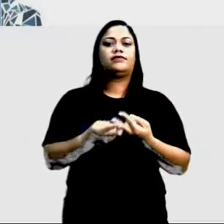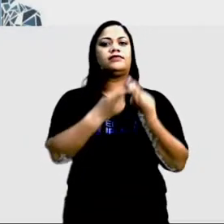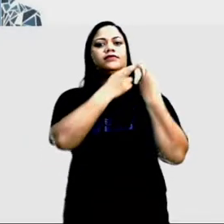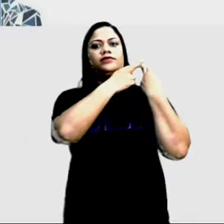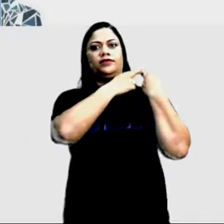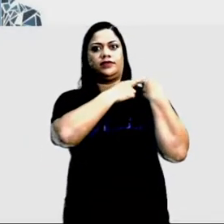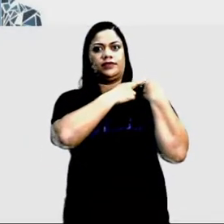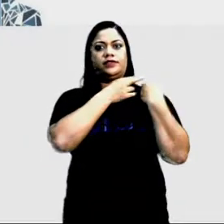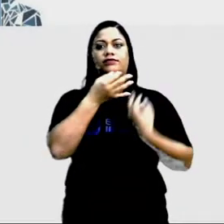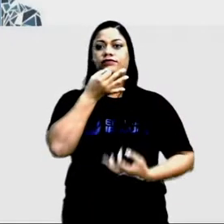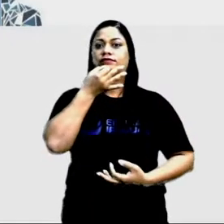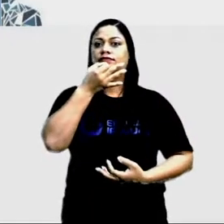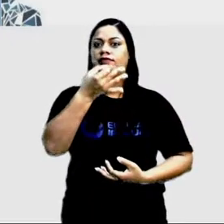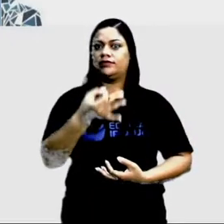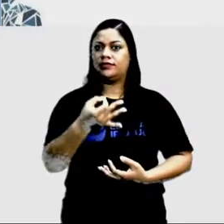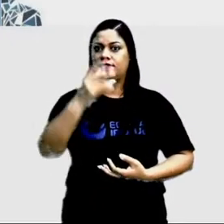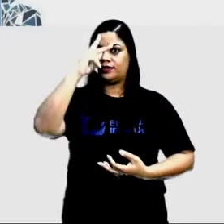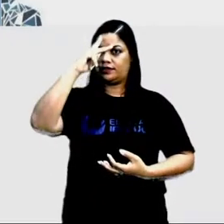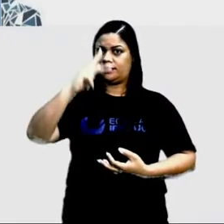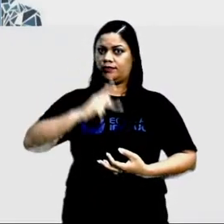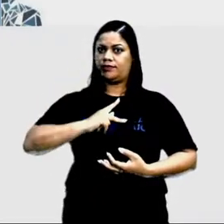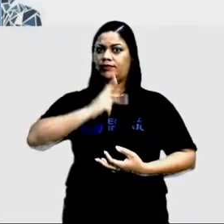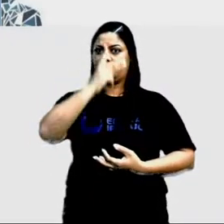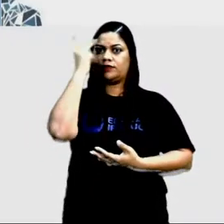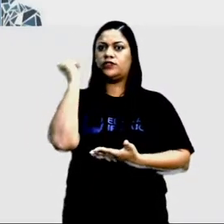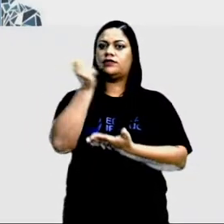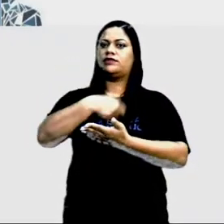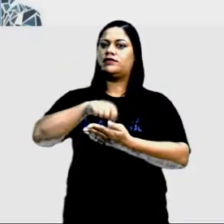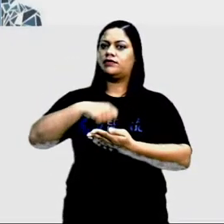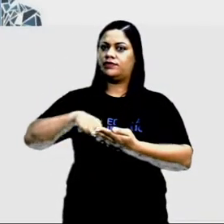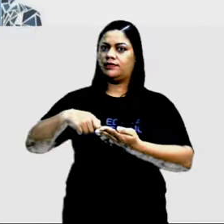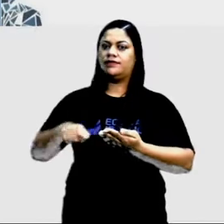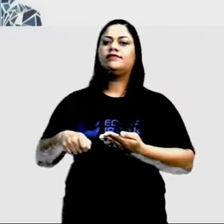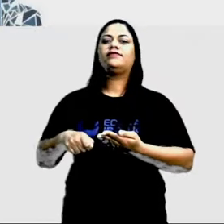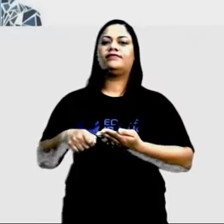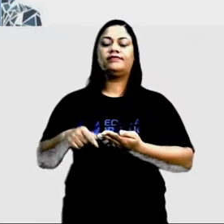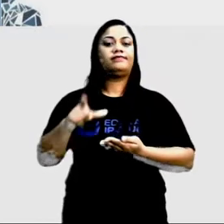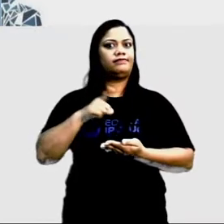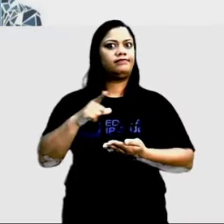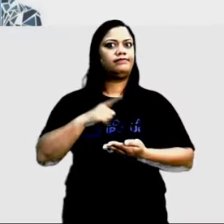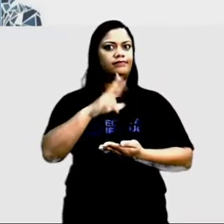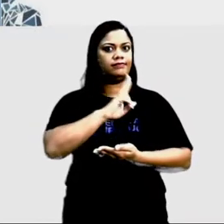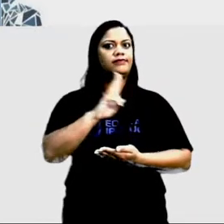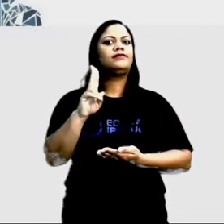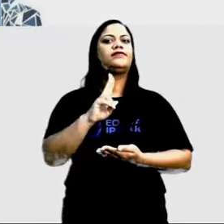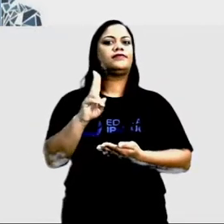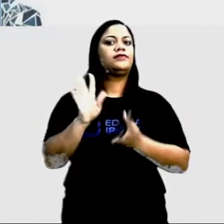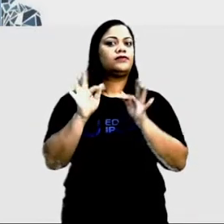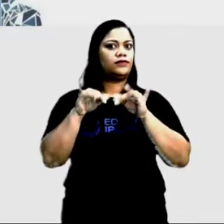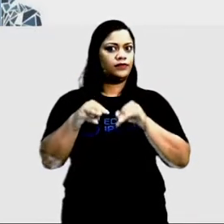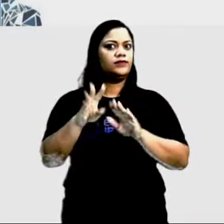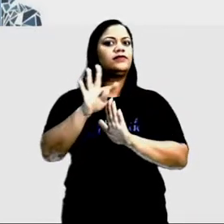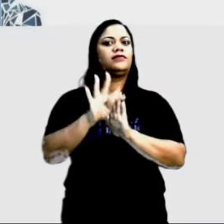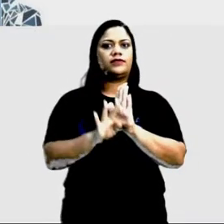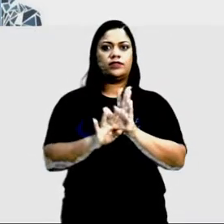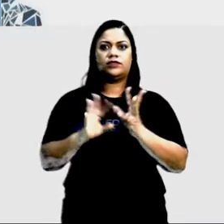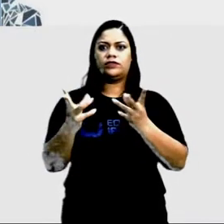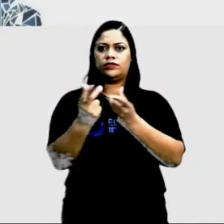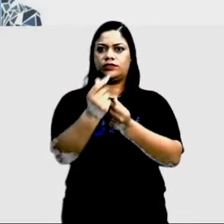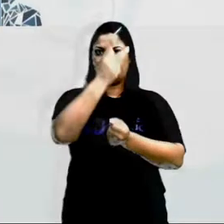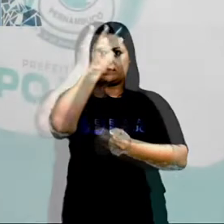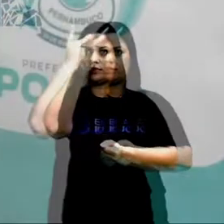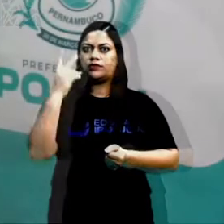responsabilidade daquela opinião é do próprio autor. Por isso que ele tem que assinar o nome dele no final, para que todas as